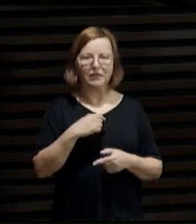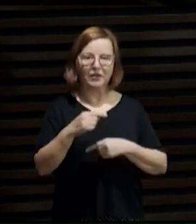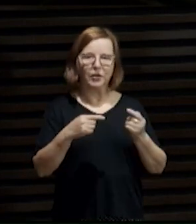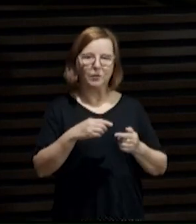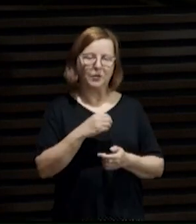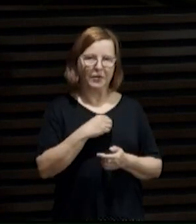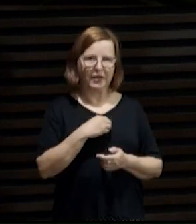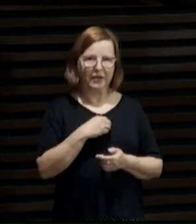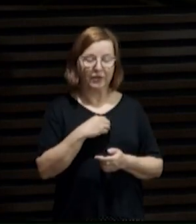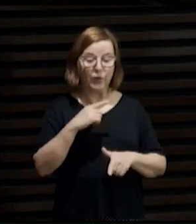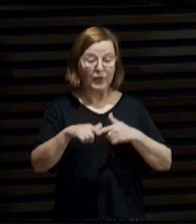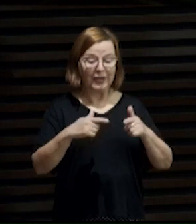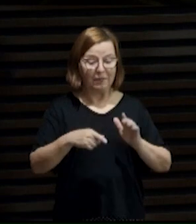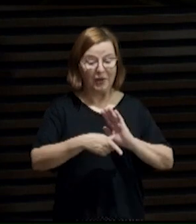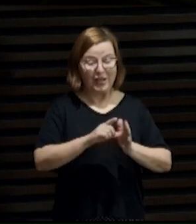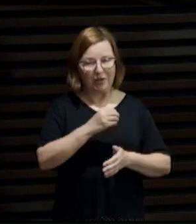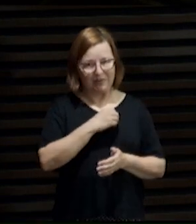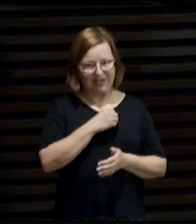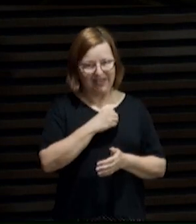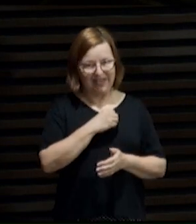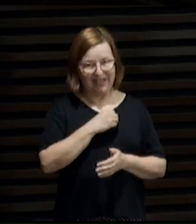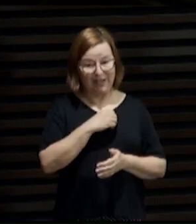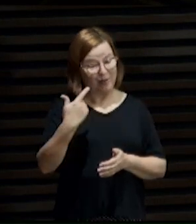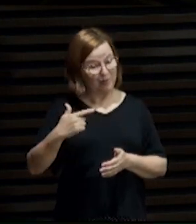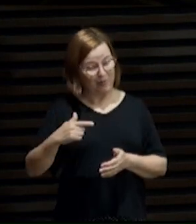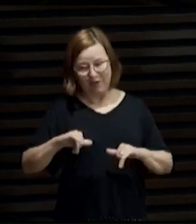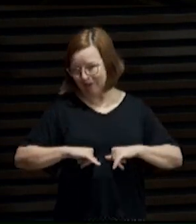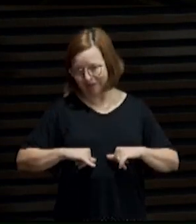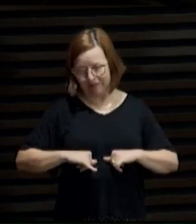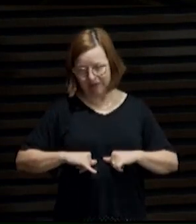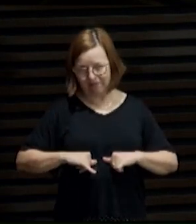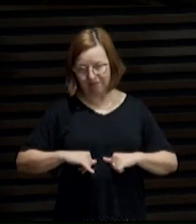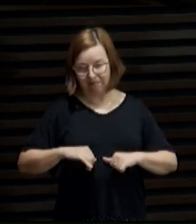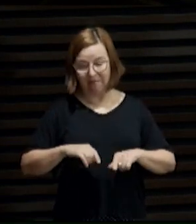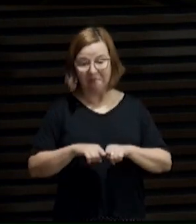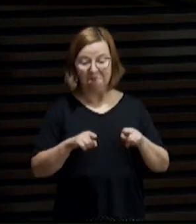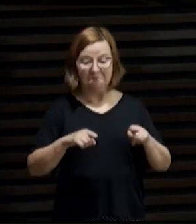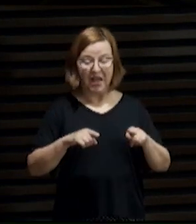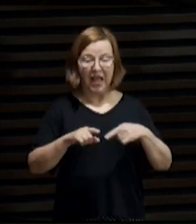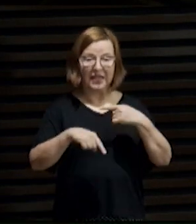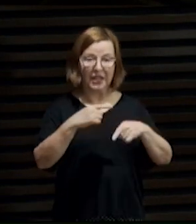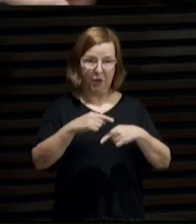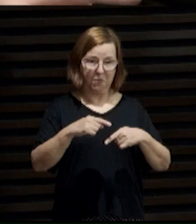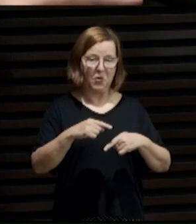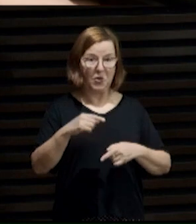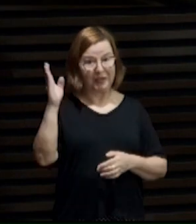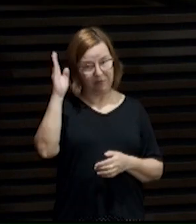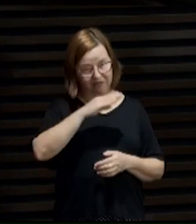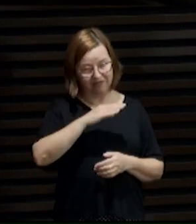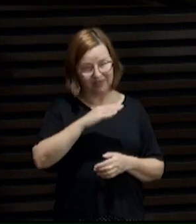sem dores. Não havia maldição. E o trabalho posterior é em dores. Essa é a maldição para o